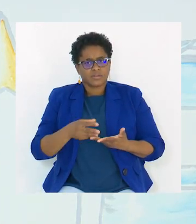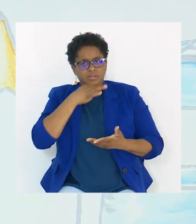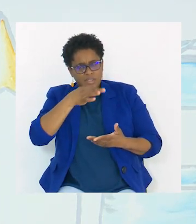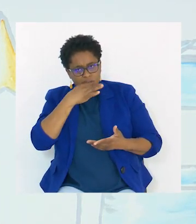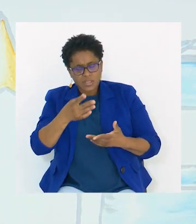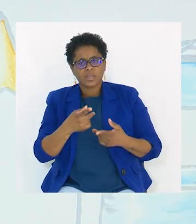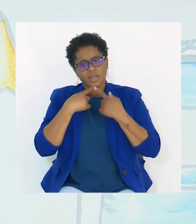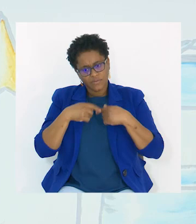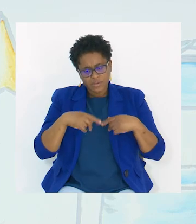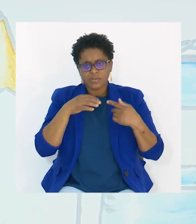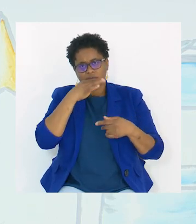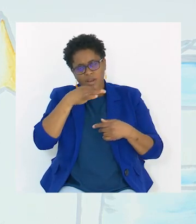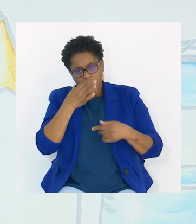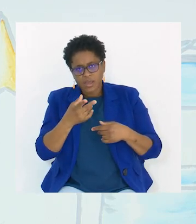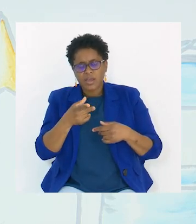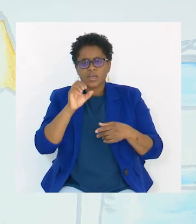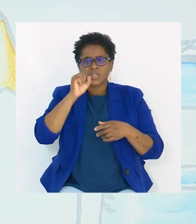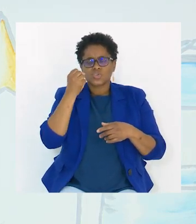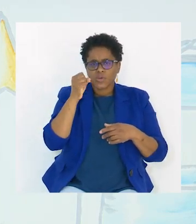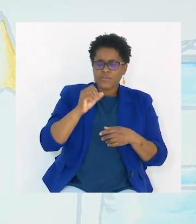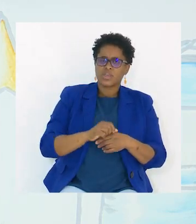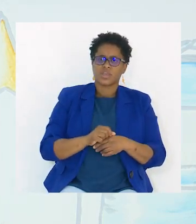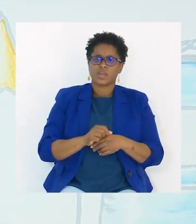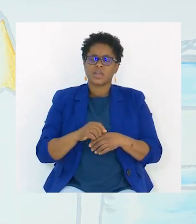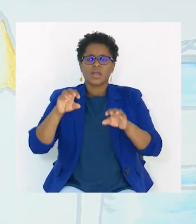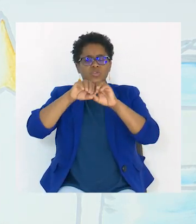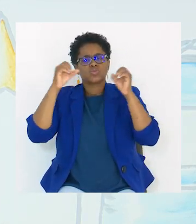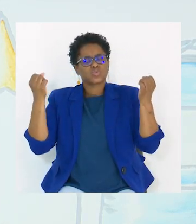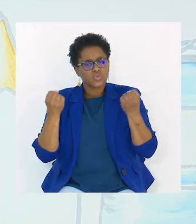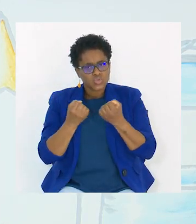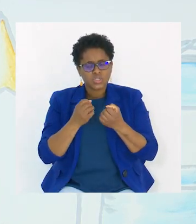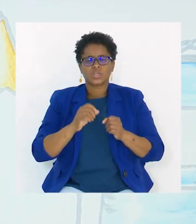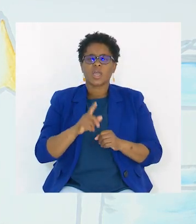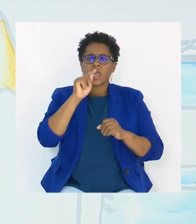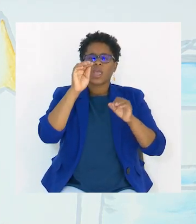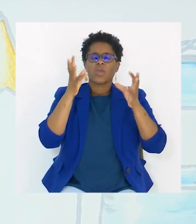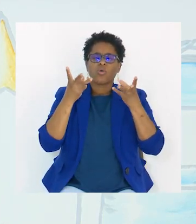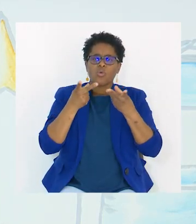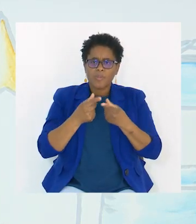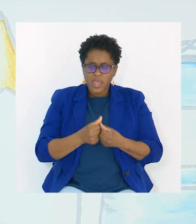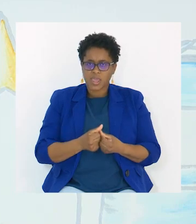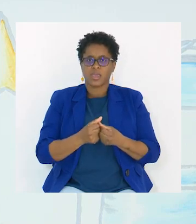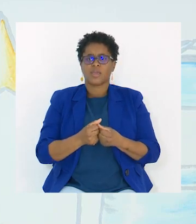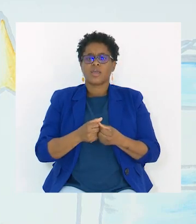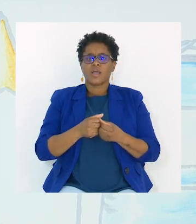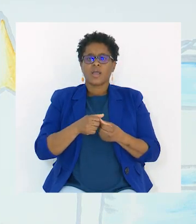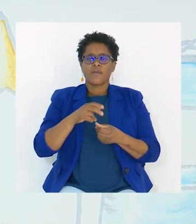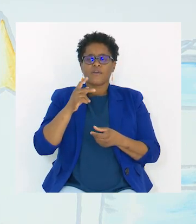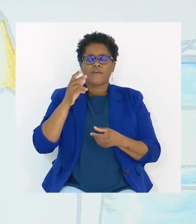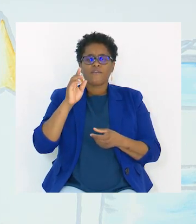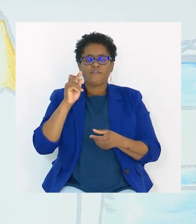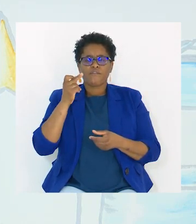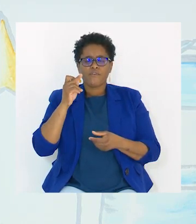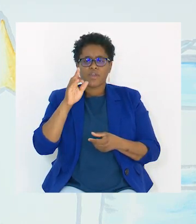a geografia, a sociologia, a economia, a